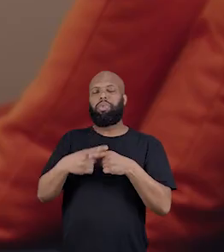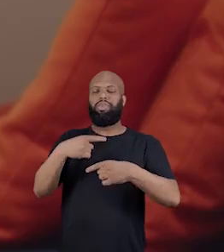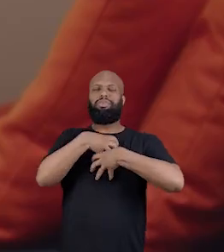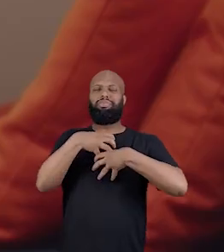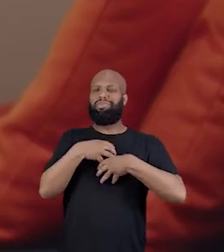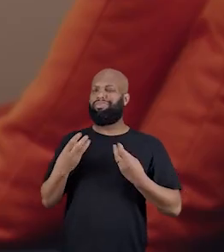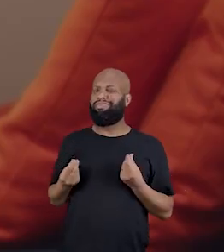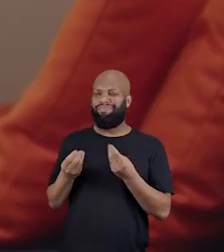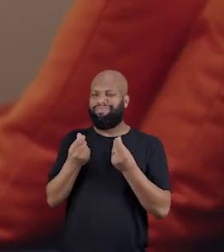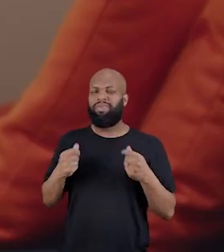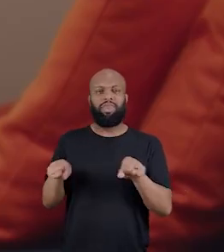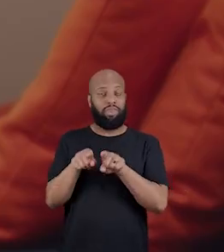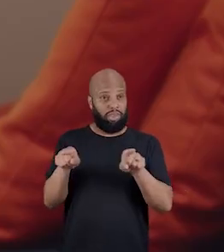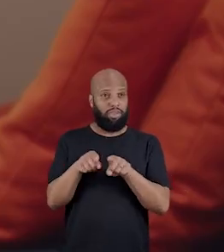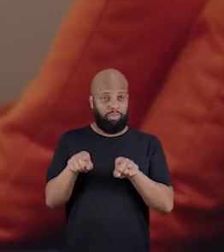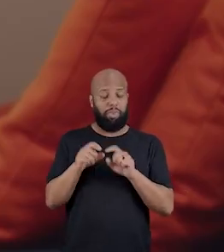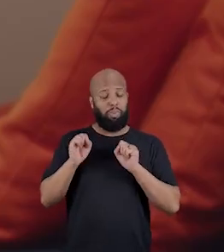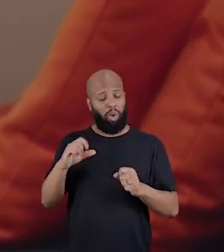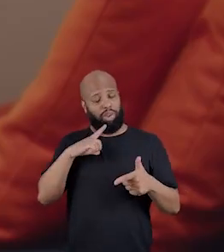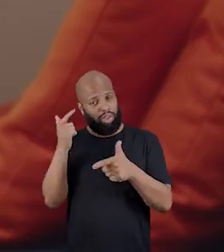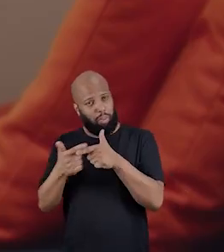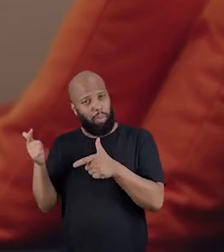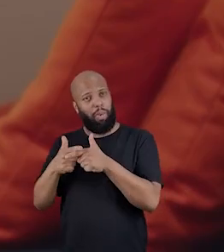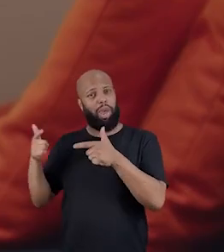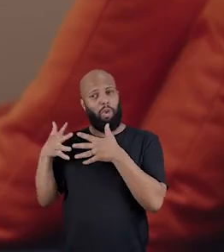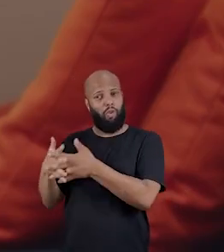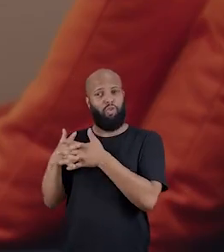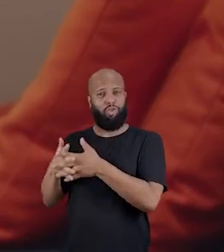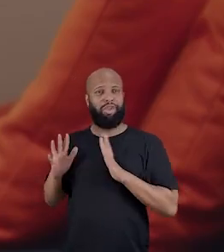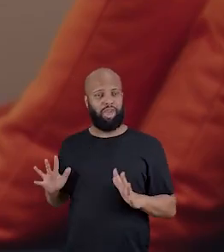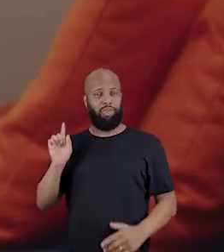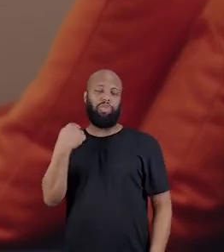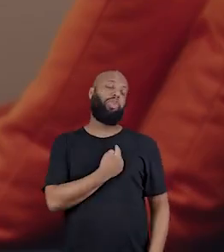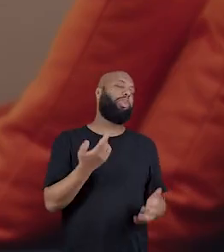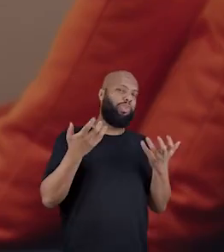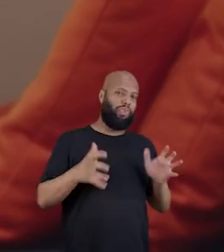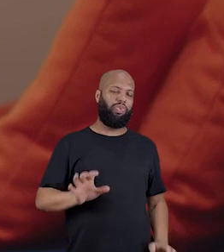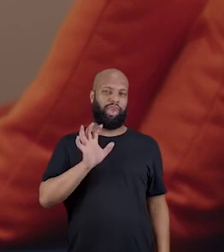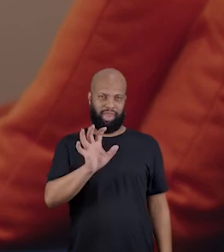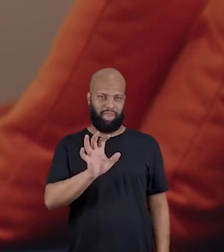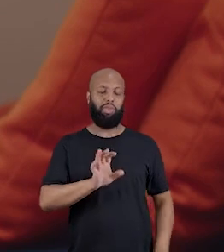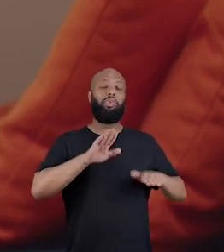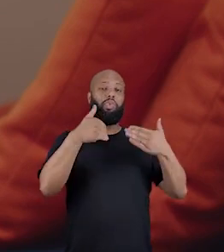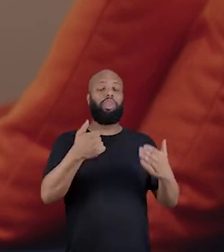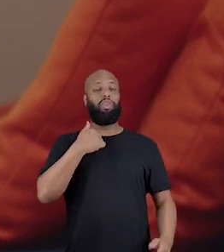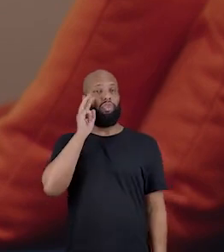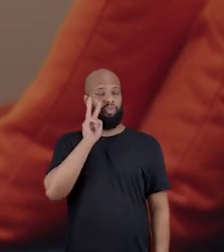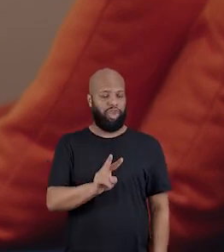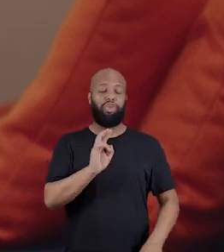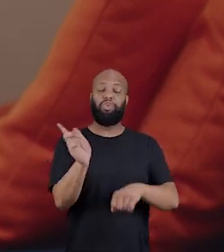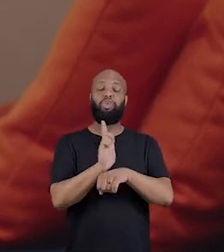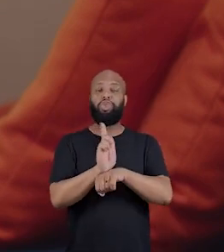ambiente desagradável e até favorece atrito, uma coisa que a gente não quer até pelo vamos de turma. Então, eu